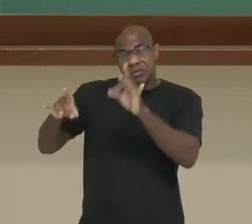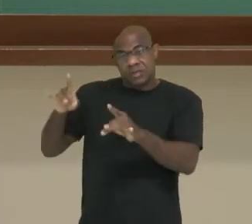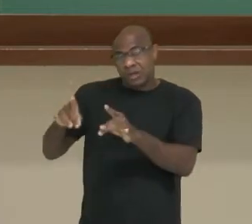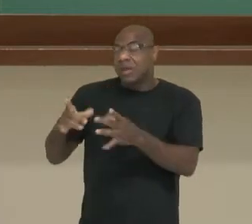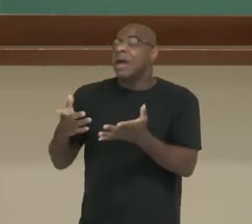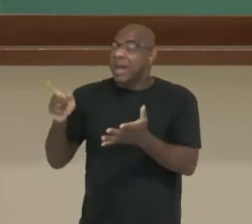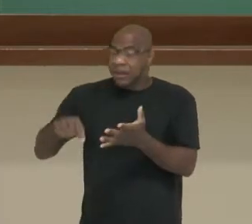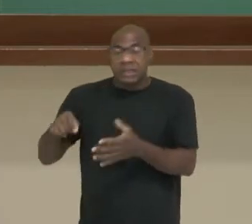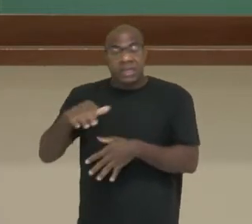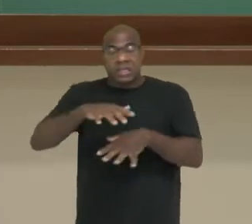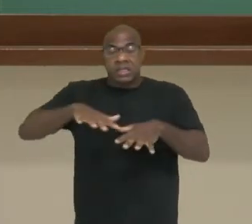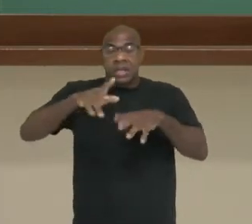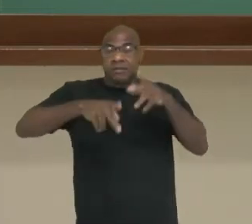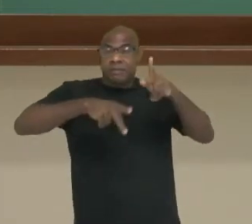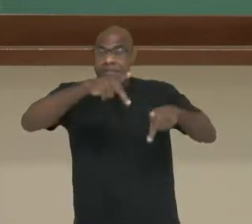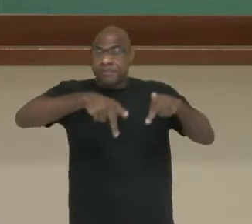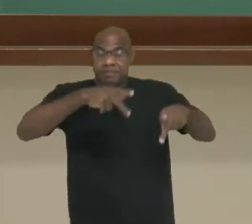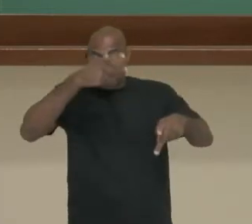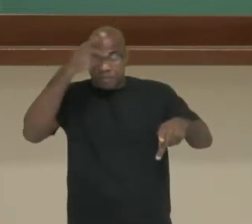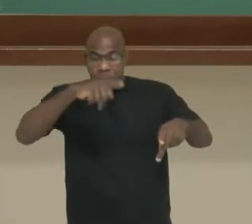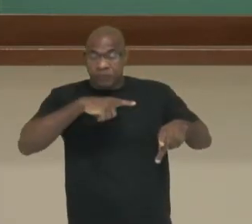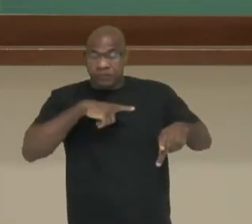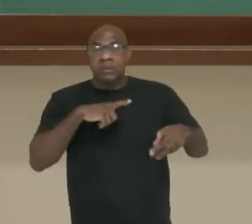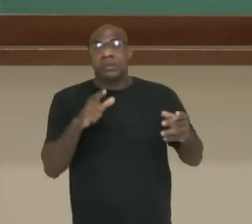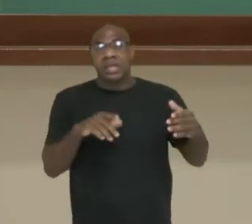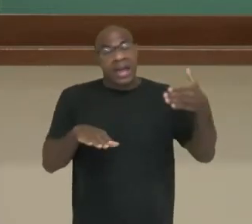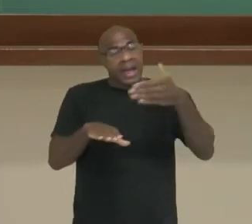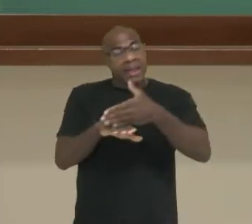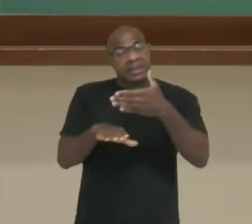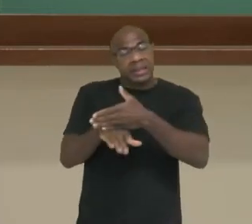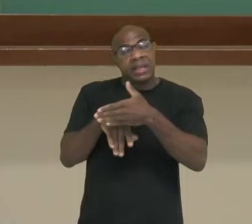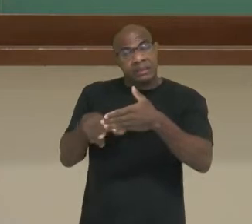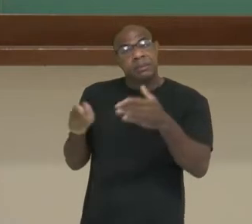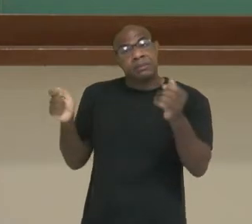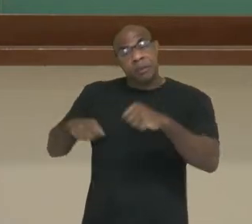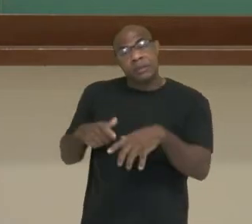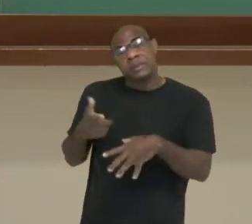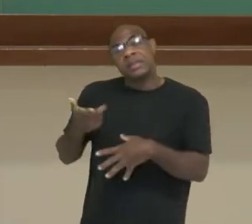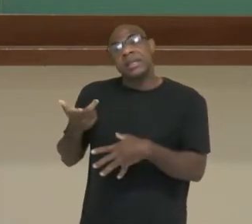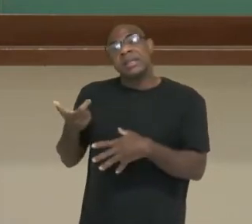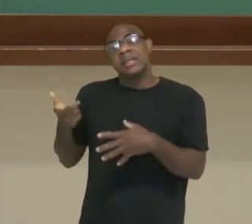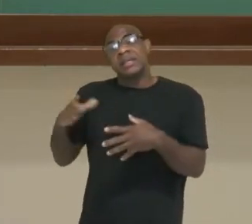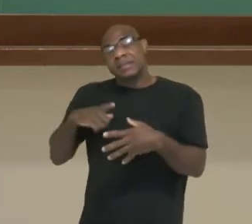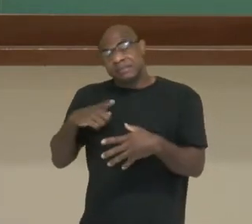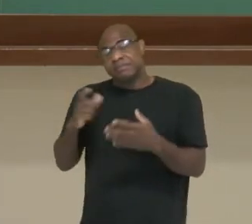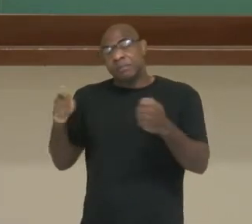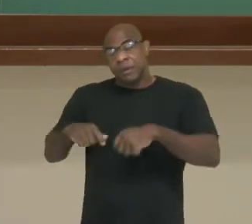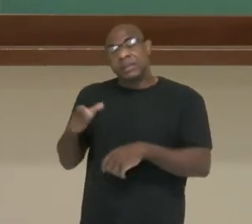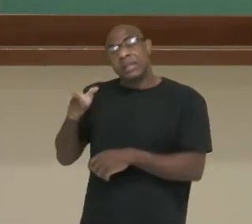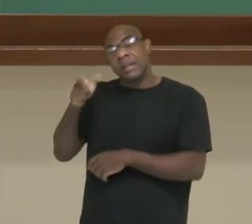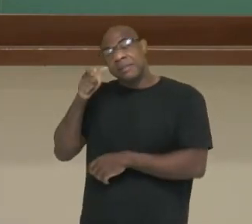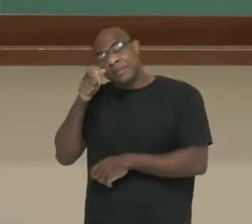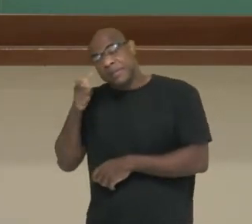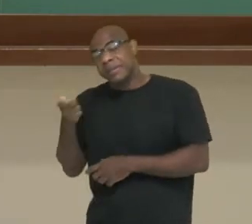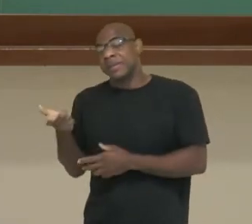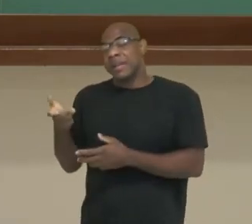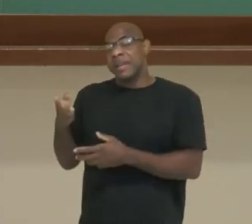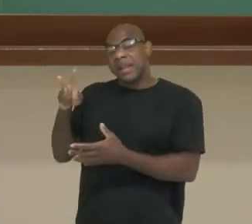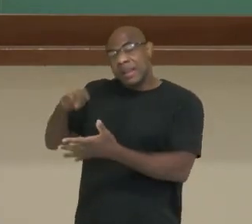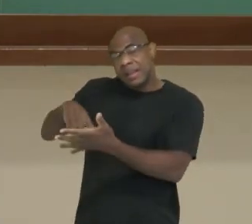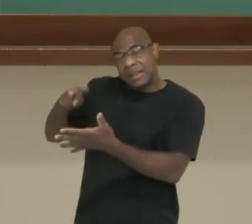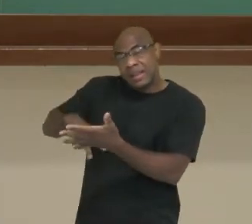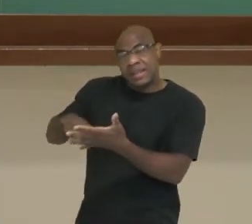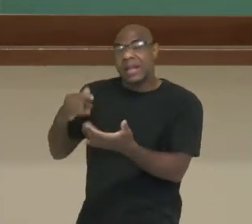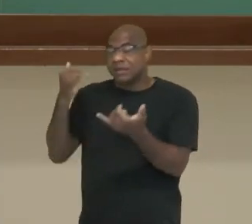Tanto a representação da notícia em si, que está ali no jornal, numa revista, no material impresso, como também